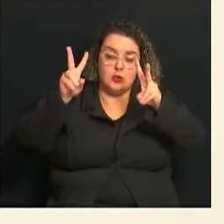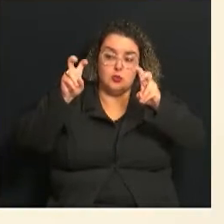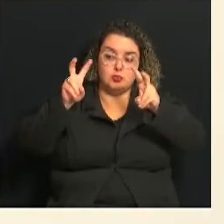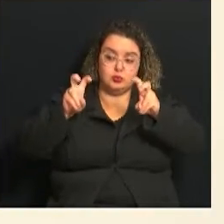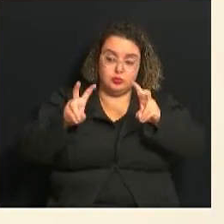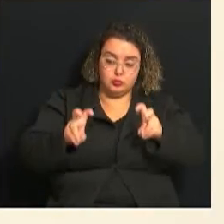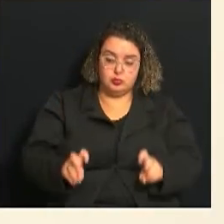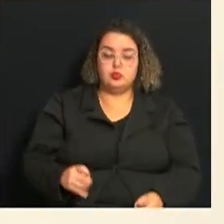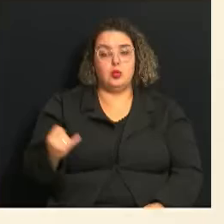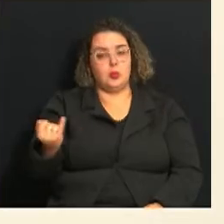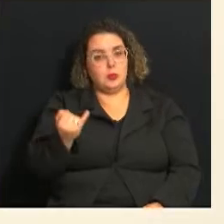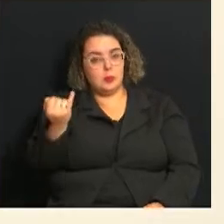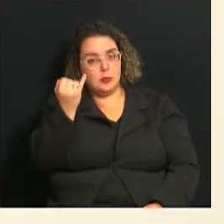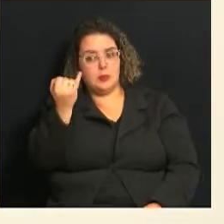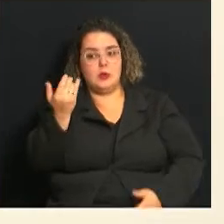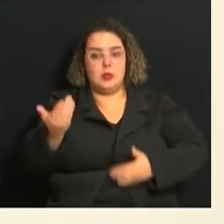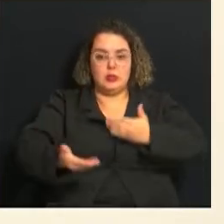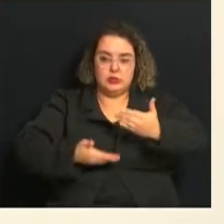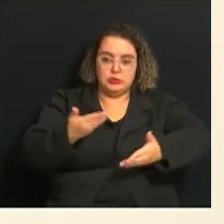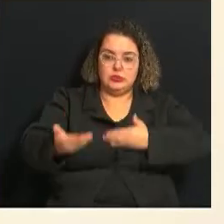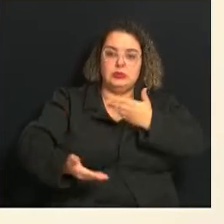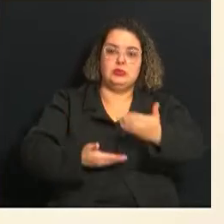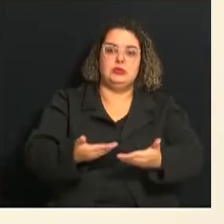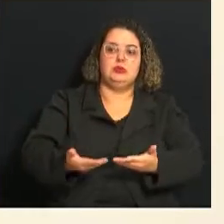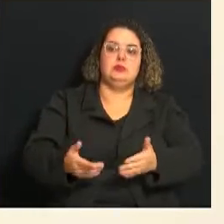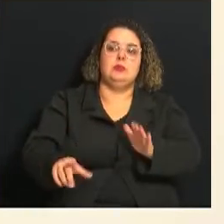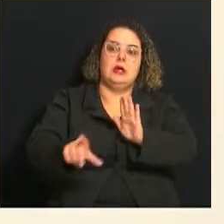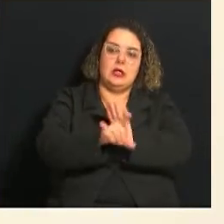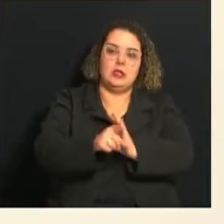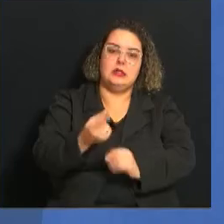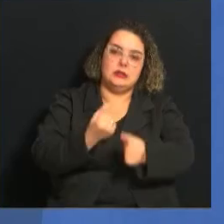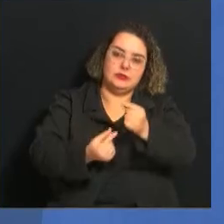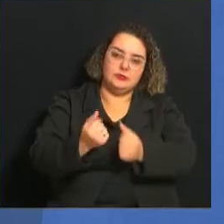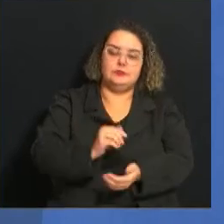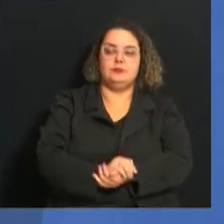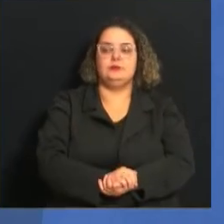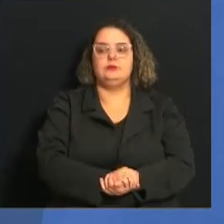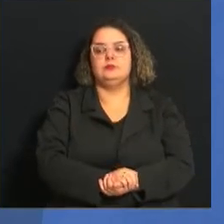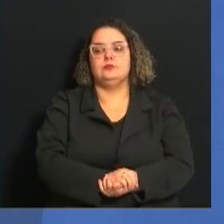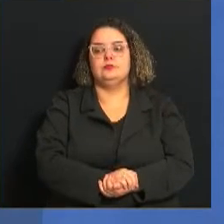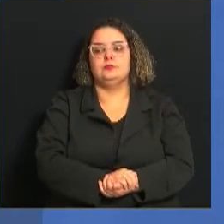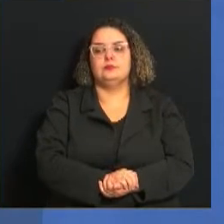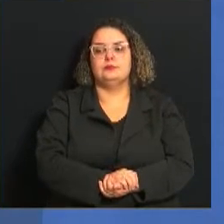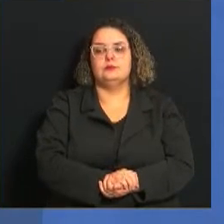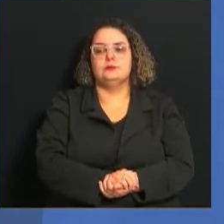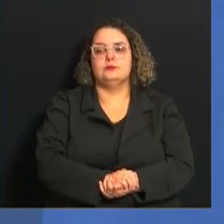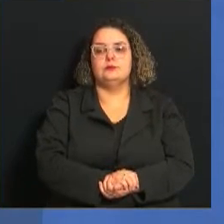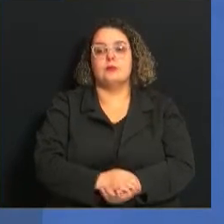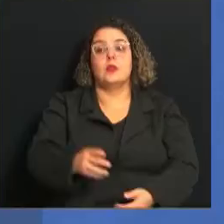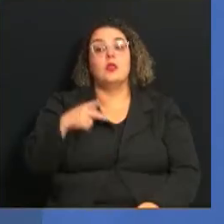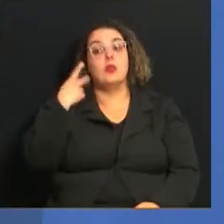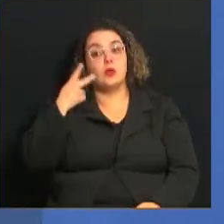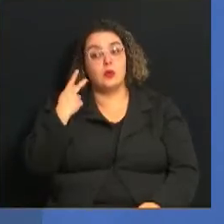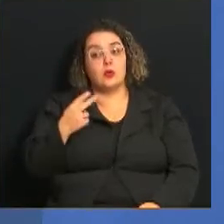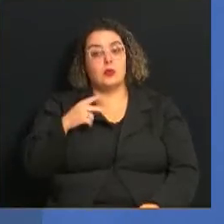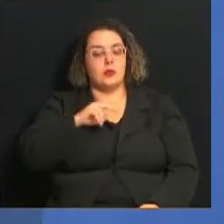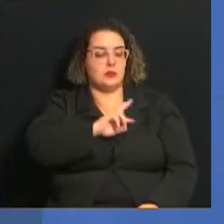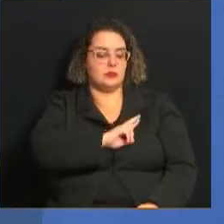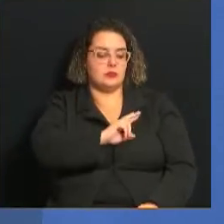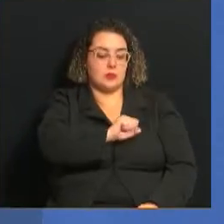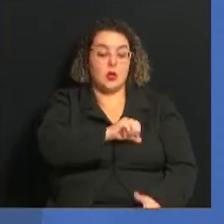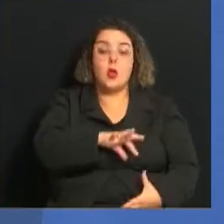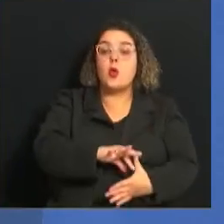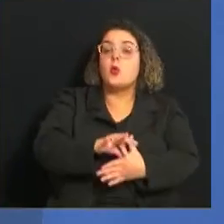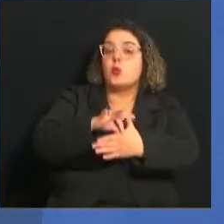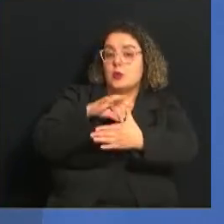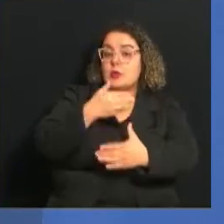assim de nós tratarmos numa lei de diretrizes orçamentárias. E o vereador Luiz Rossini, que é o líder de